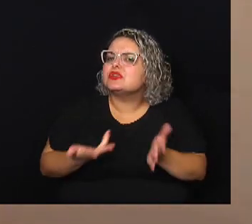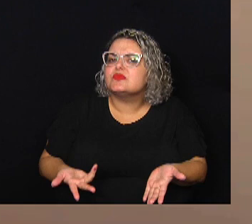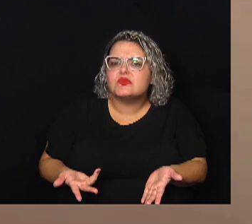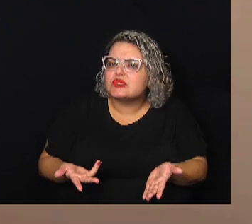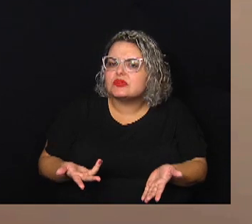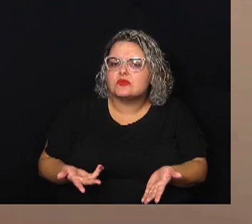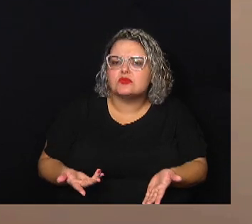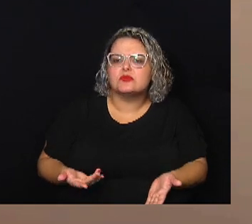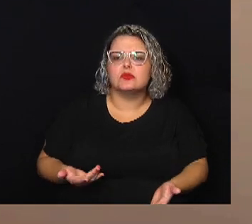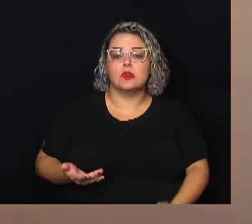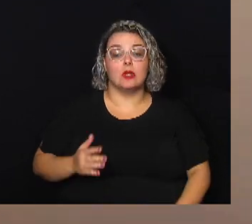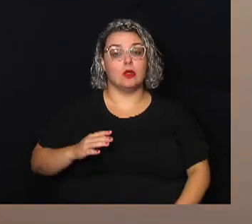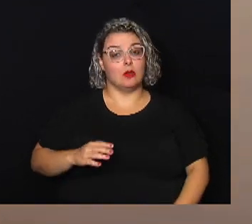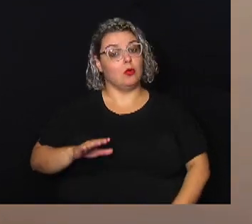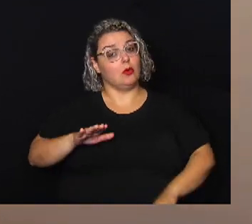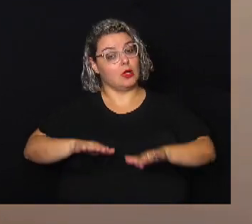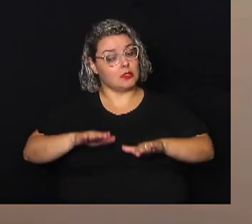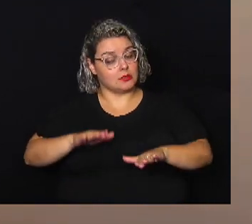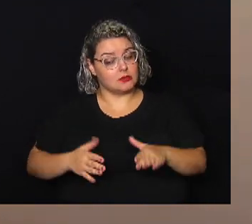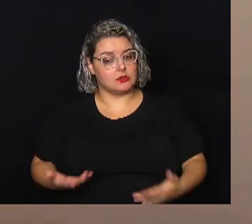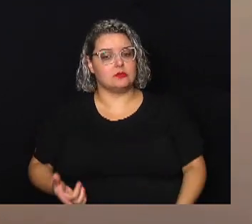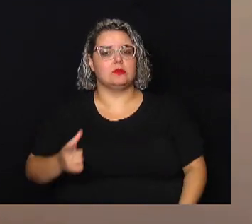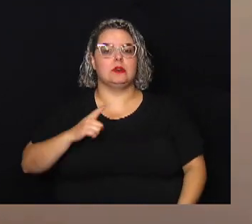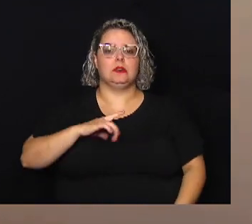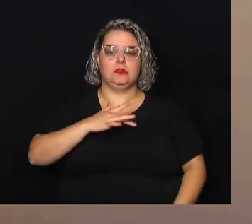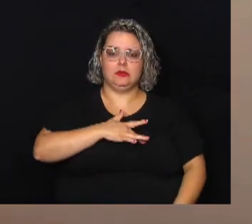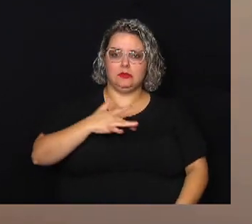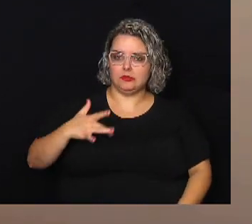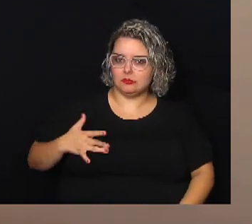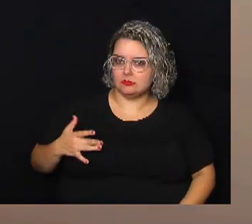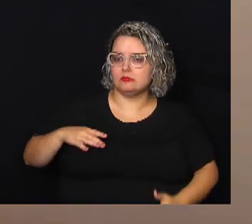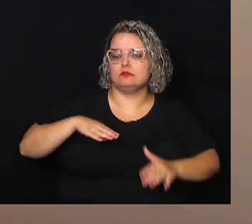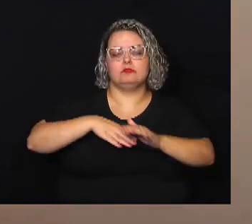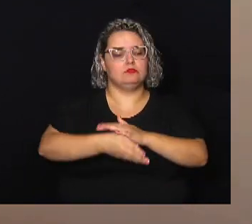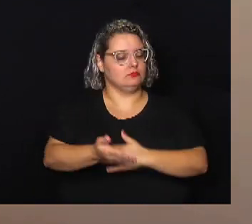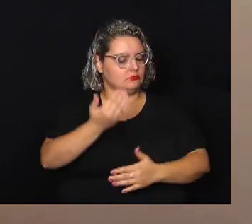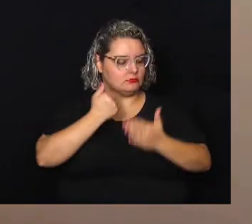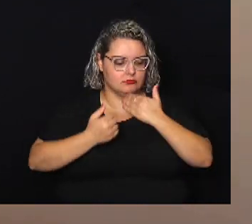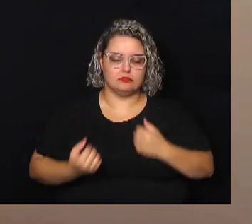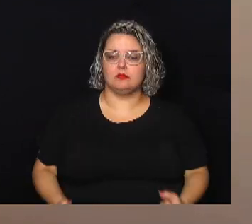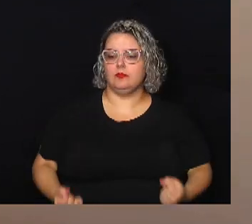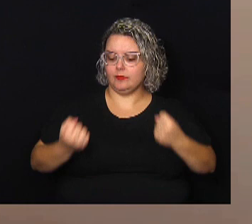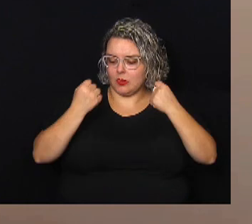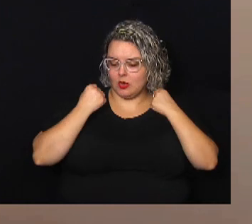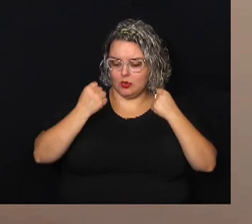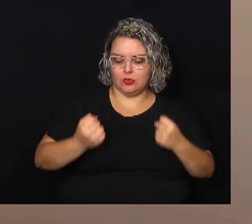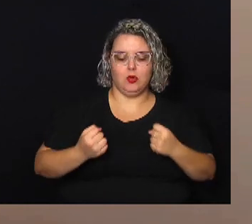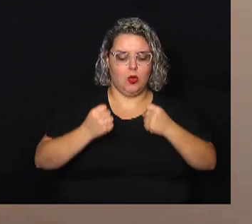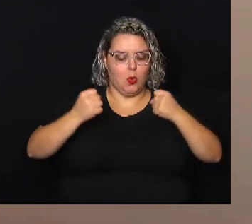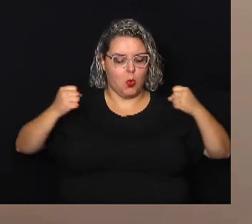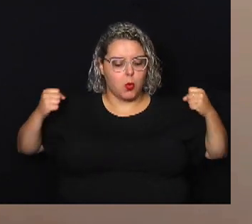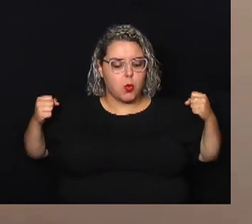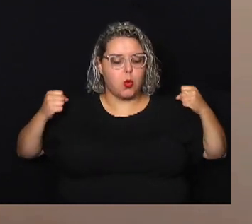vezes, vai ter hábitos de vida saudáveis, alimentares, exercícios físicos,